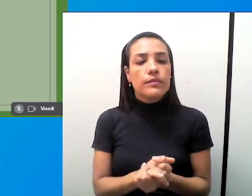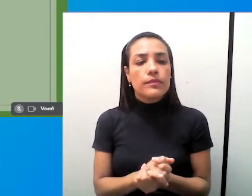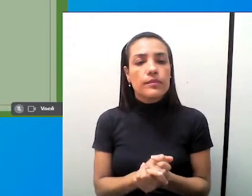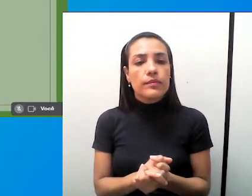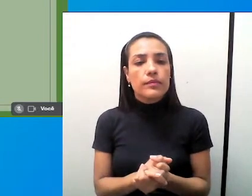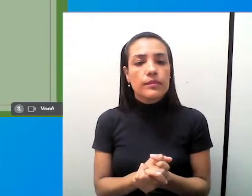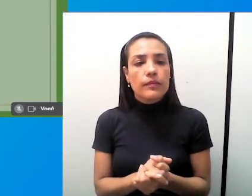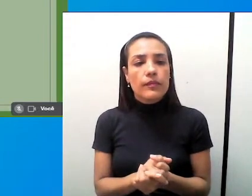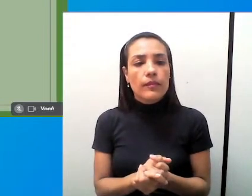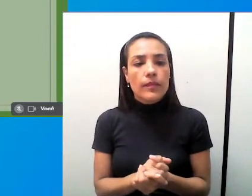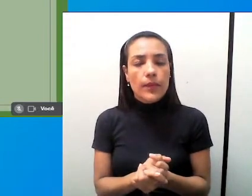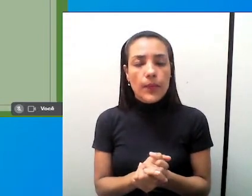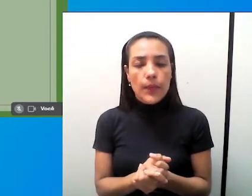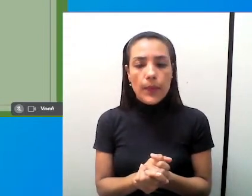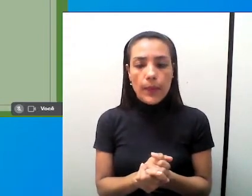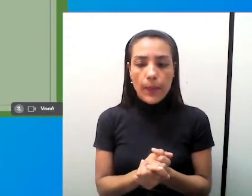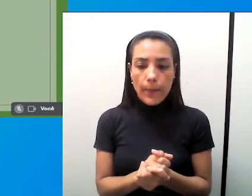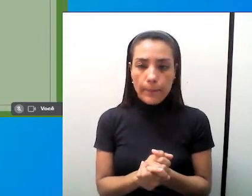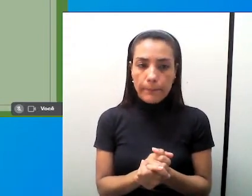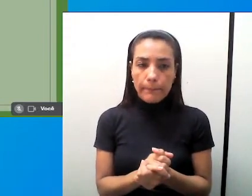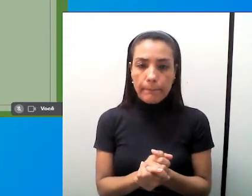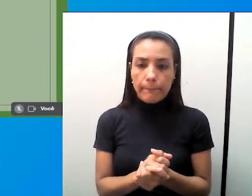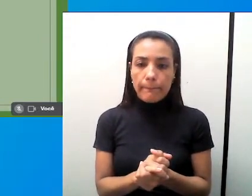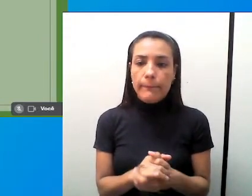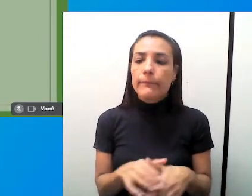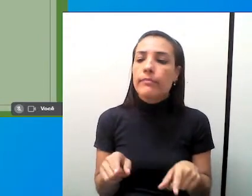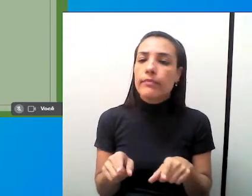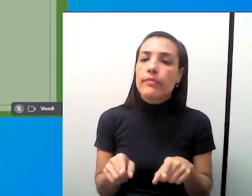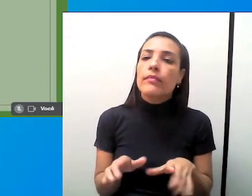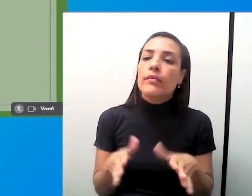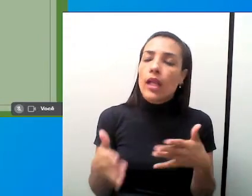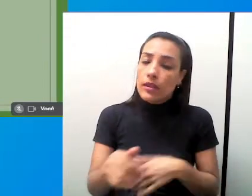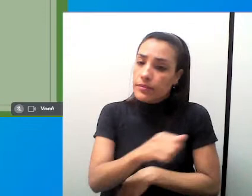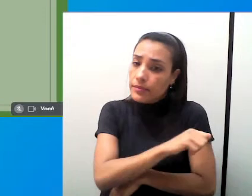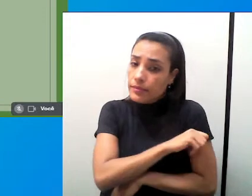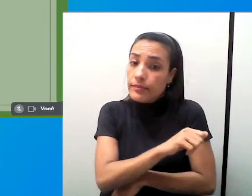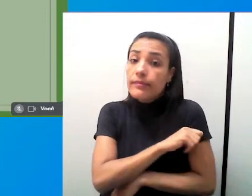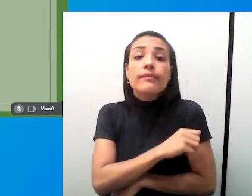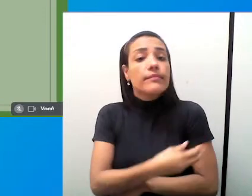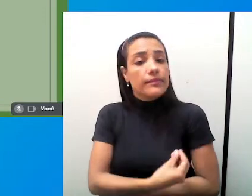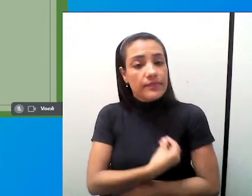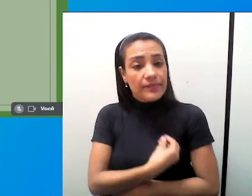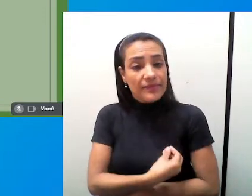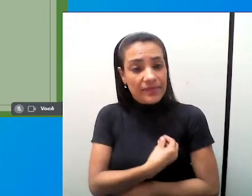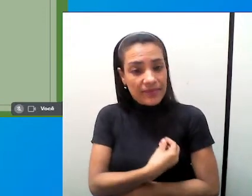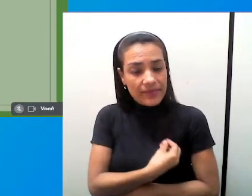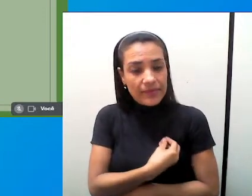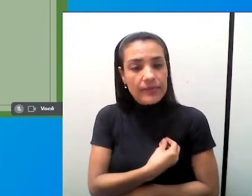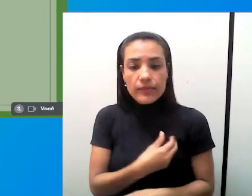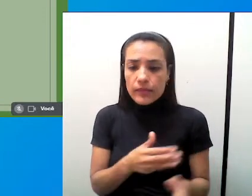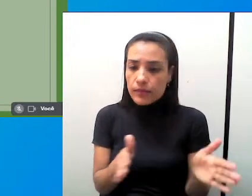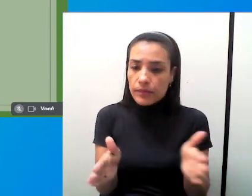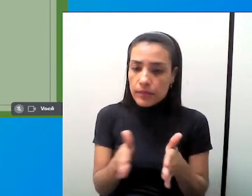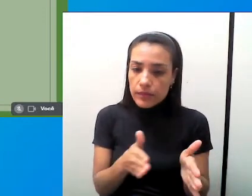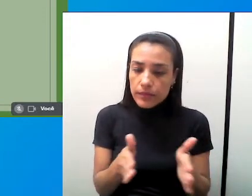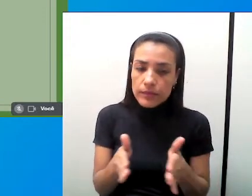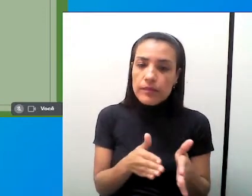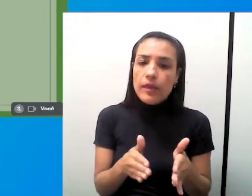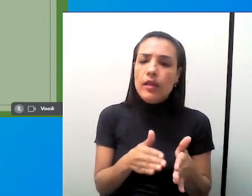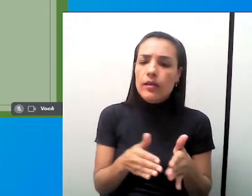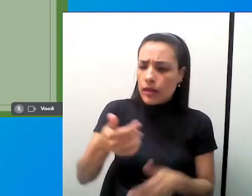diversos segmentos, e então os alunos, eles tiveram uma atuação tanto na fase de realização